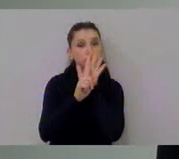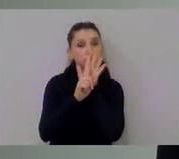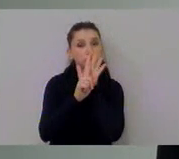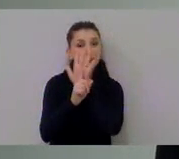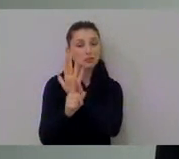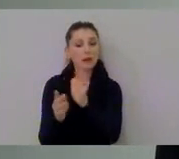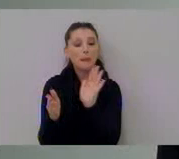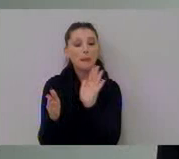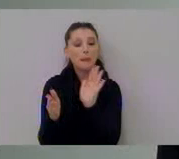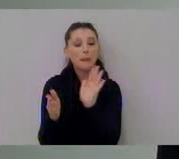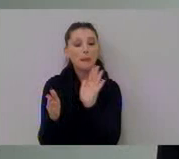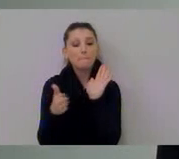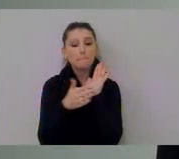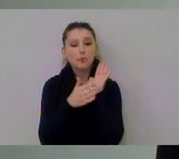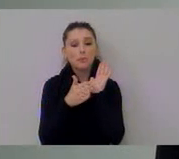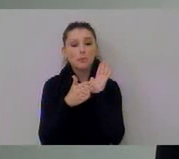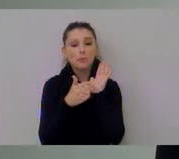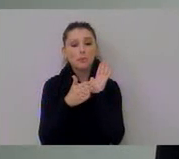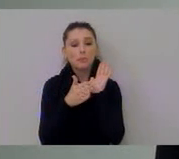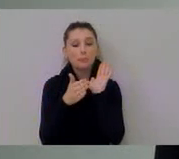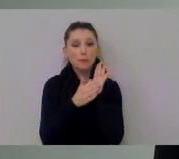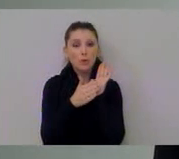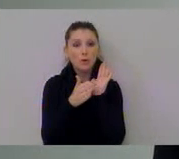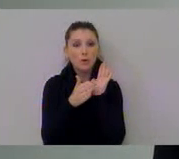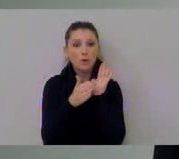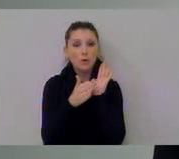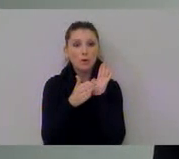apresentou a proposta.